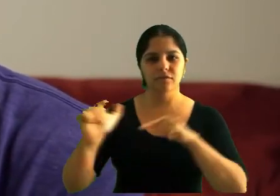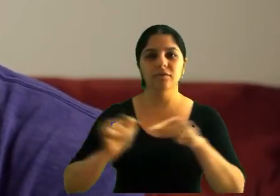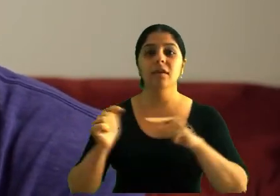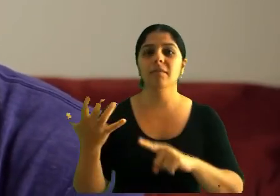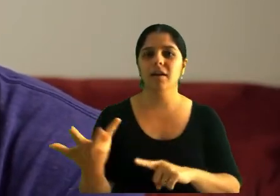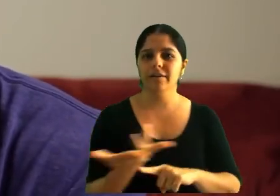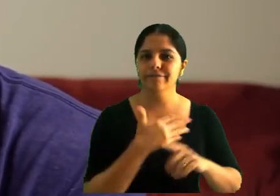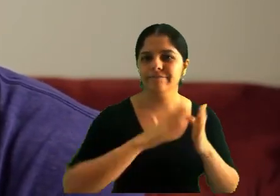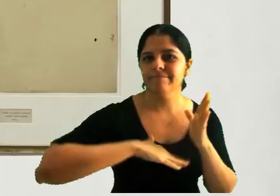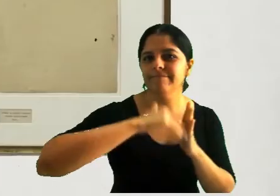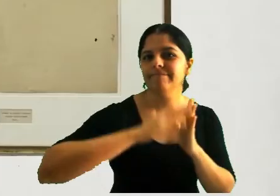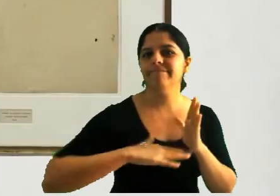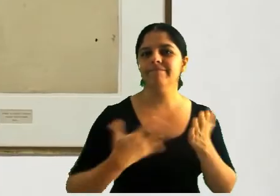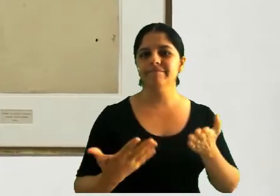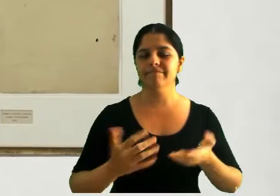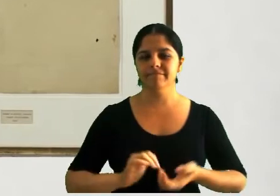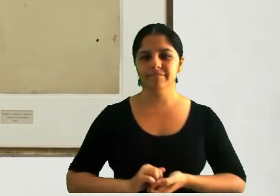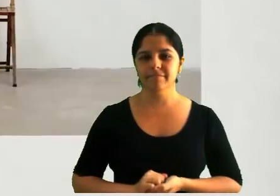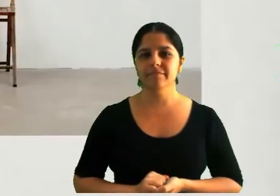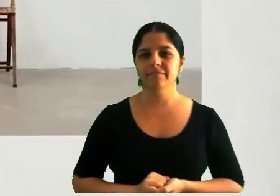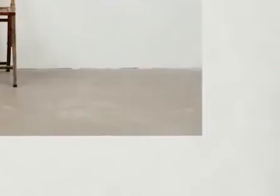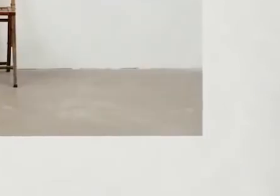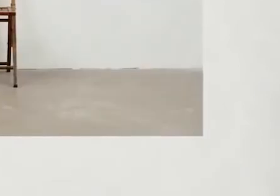importante de um trabalho artístico.